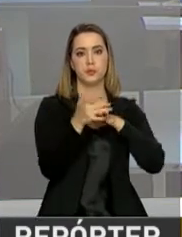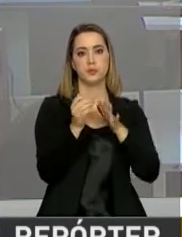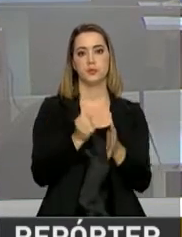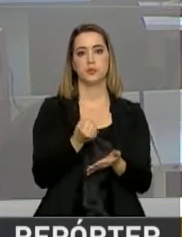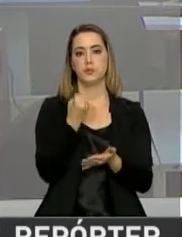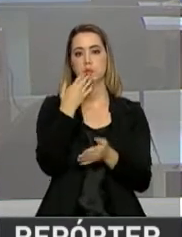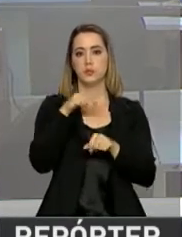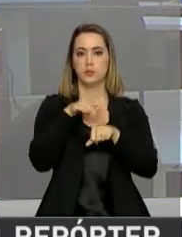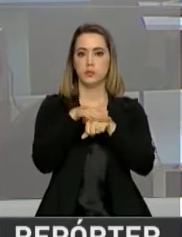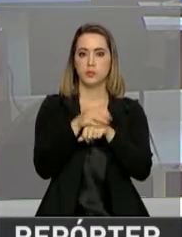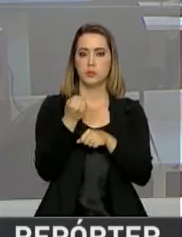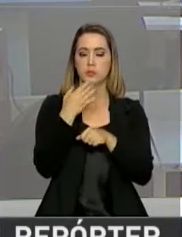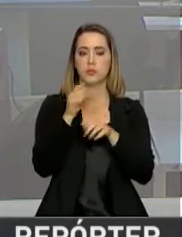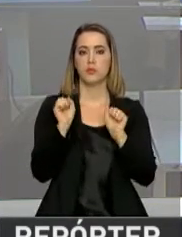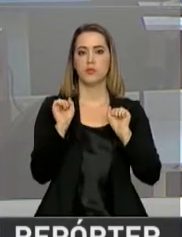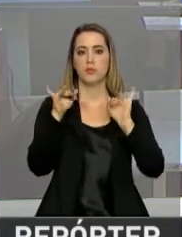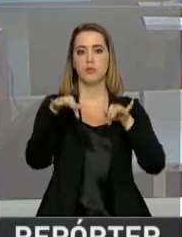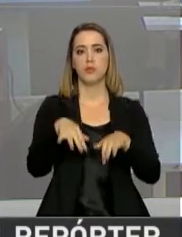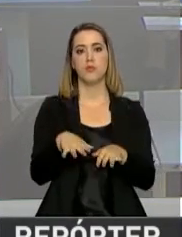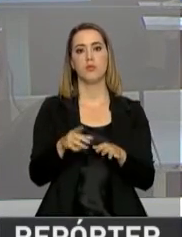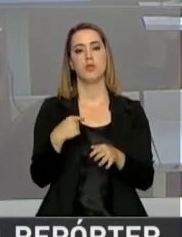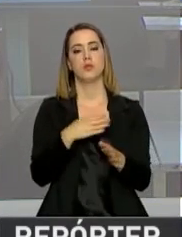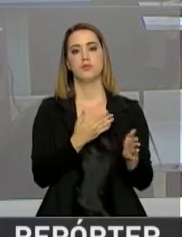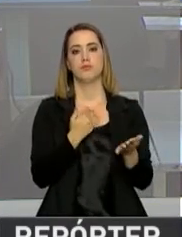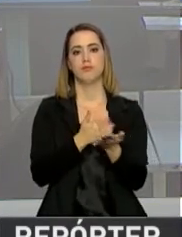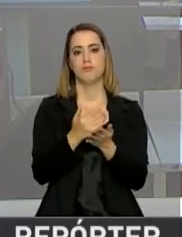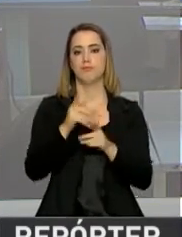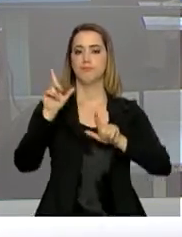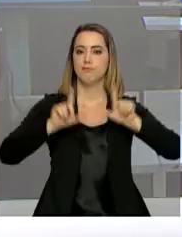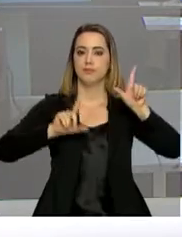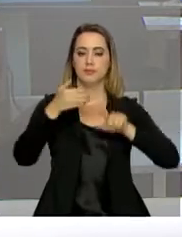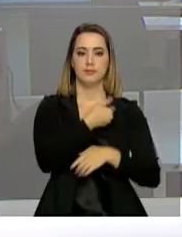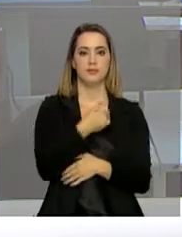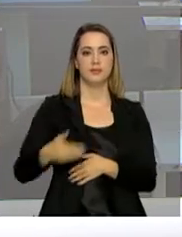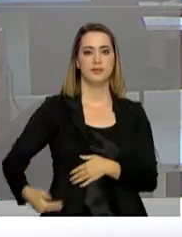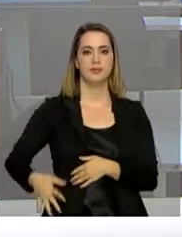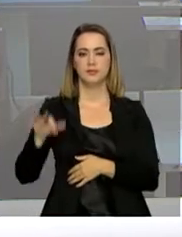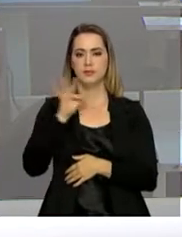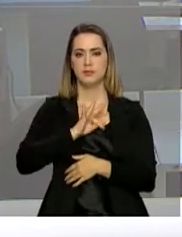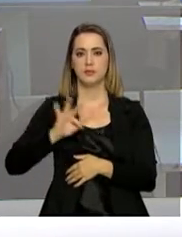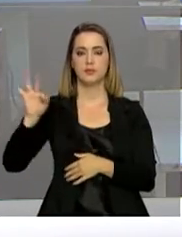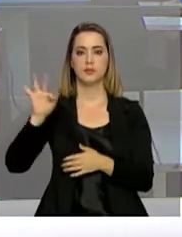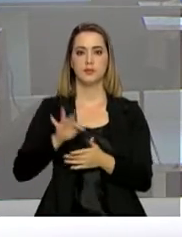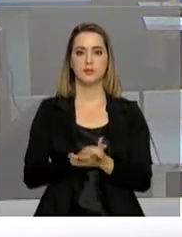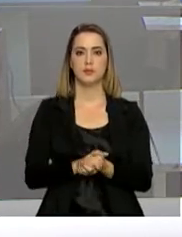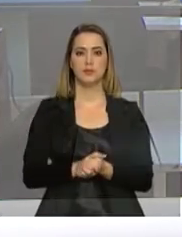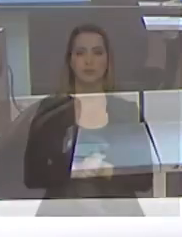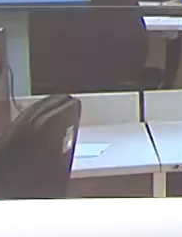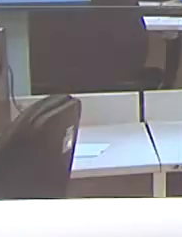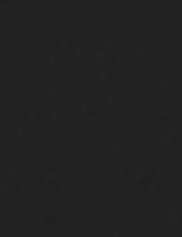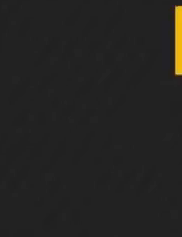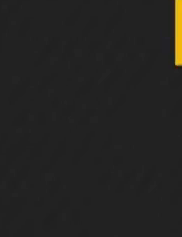sociais. Uma boa noite, bom fim de semana e continue com a gente aqui na NBR, a TV do Governo Federal.